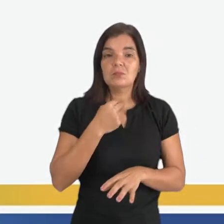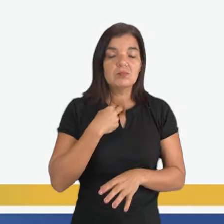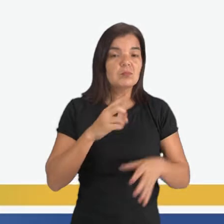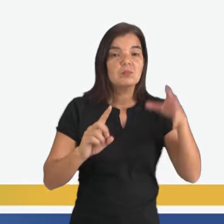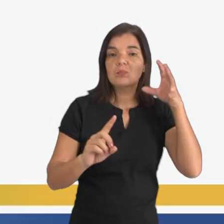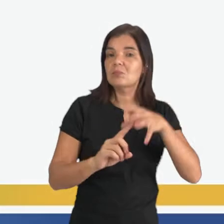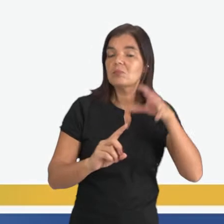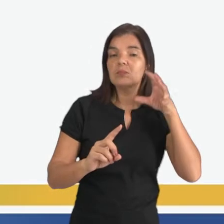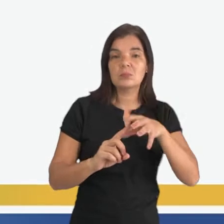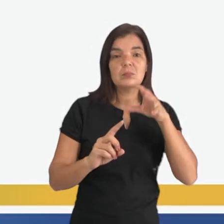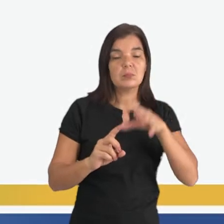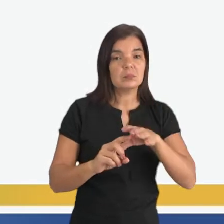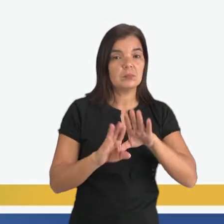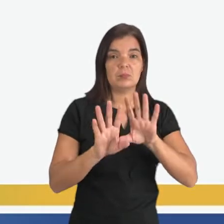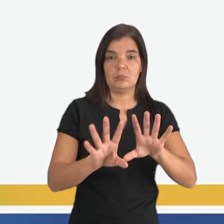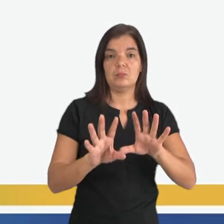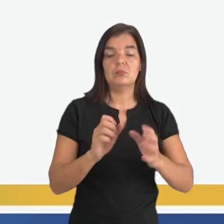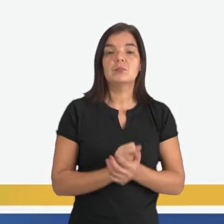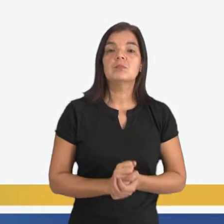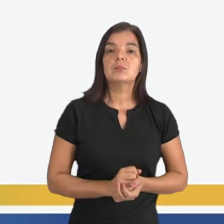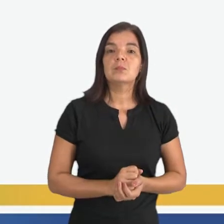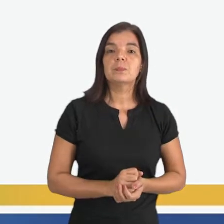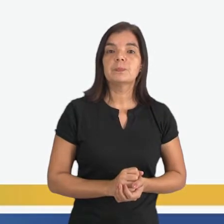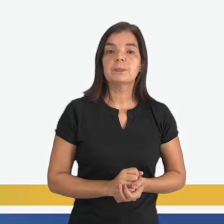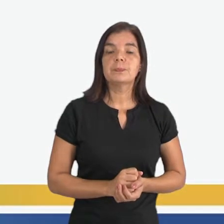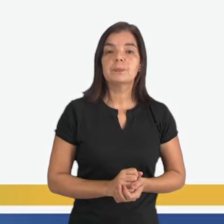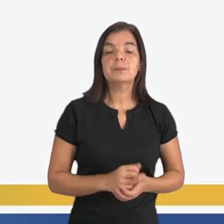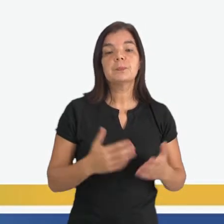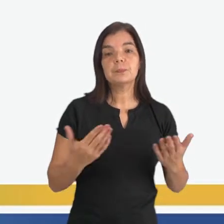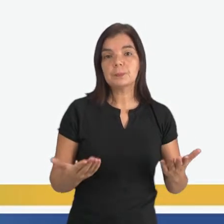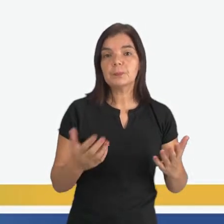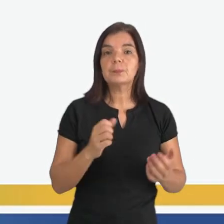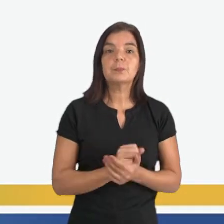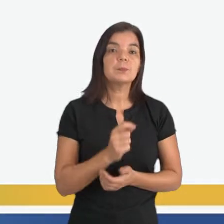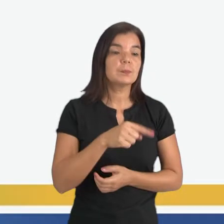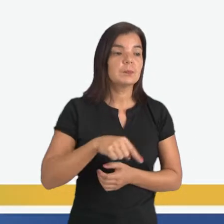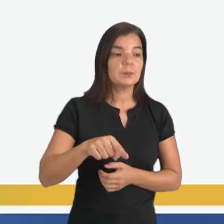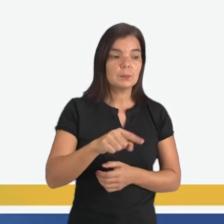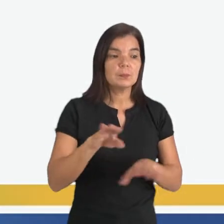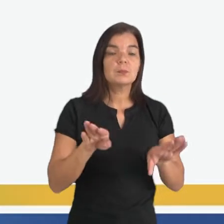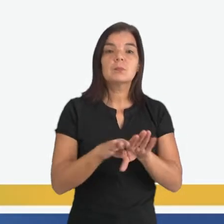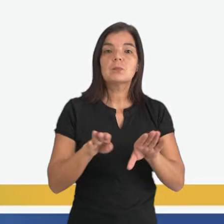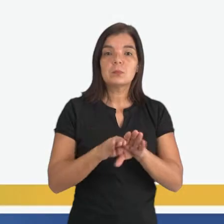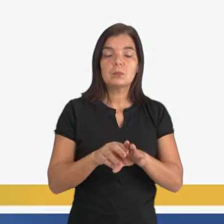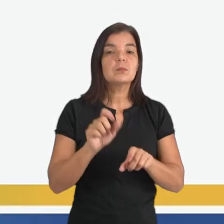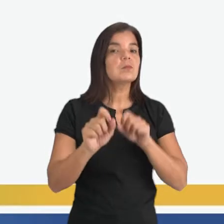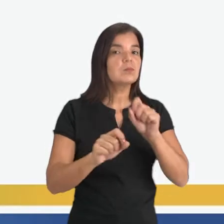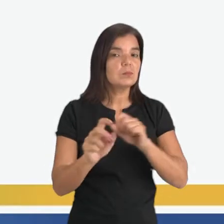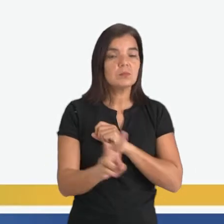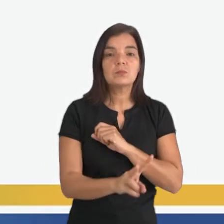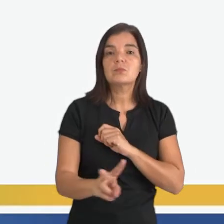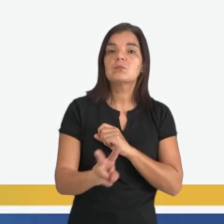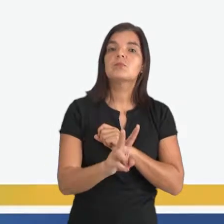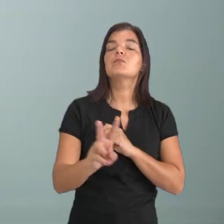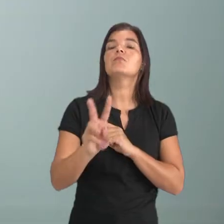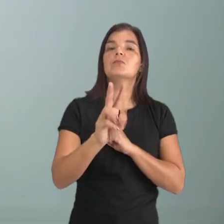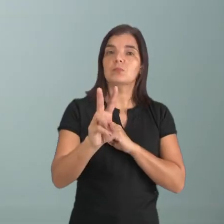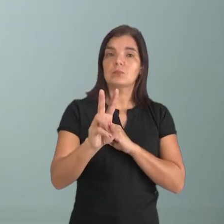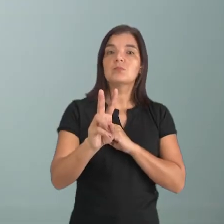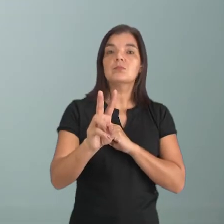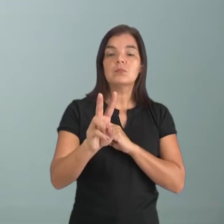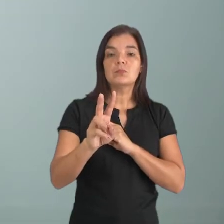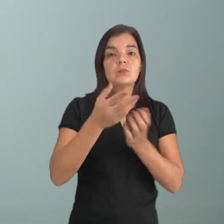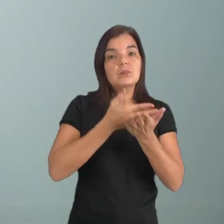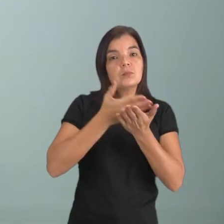de maneira banal. Então, de certa forma, você deve estabelecer esses valores, esses